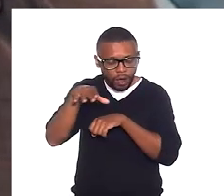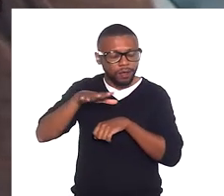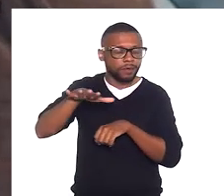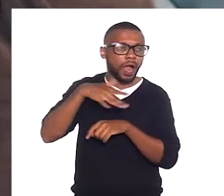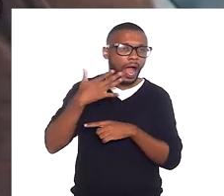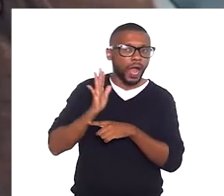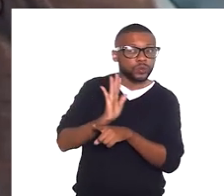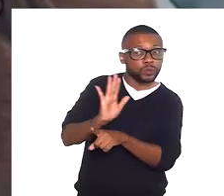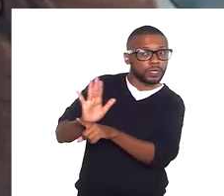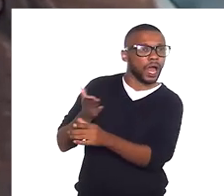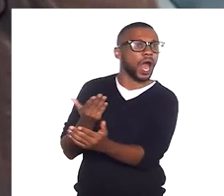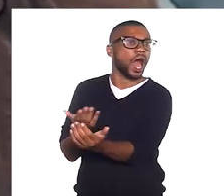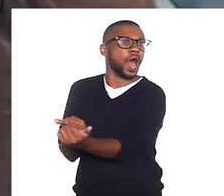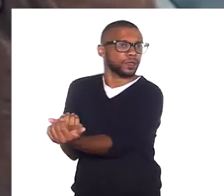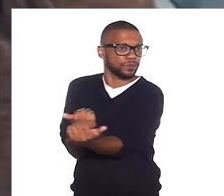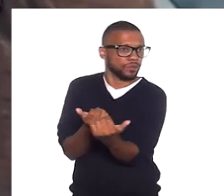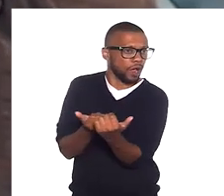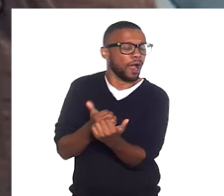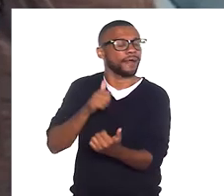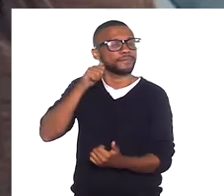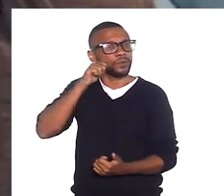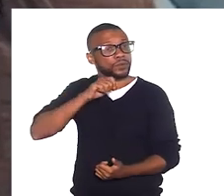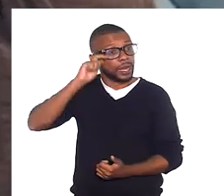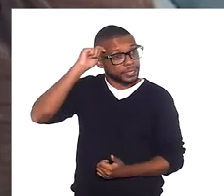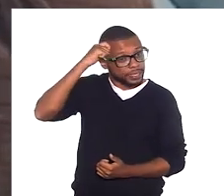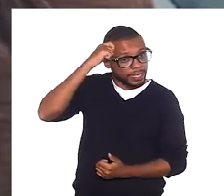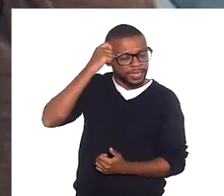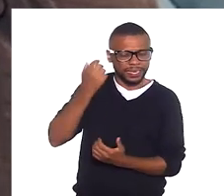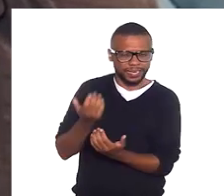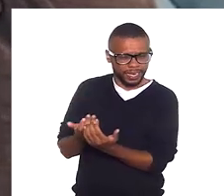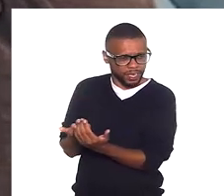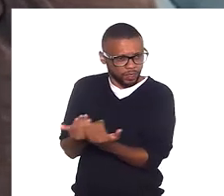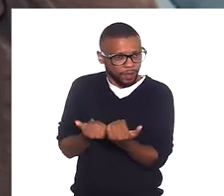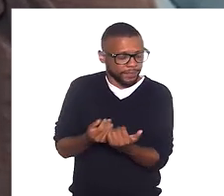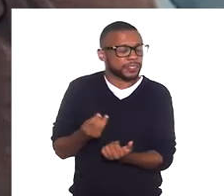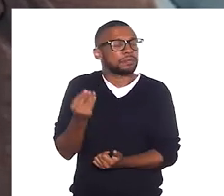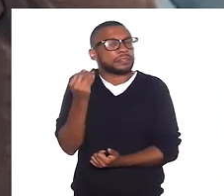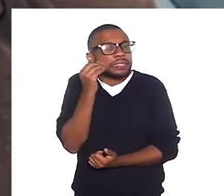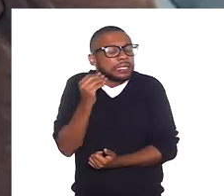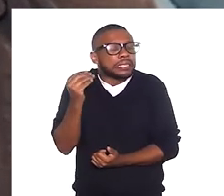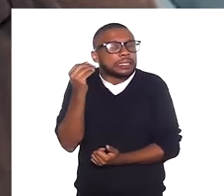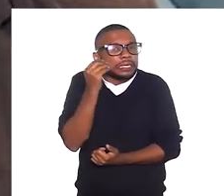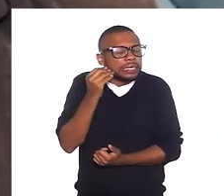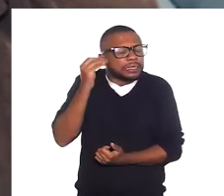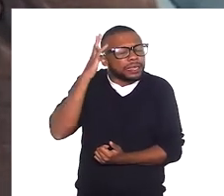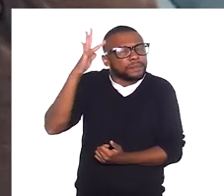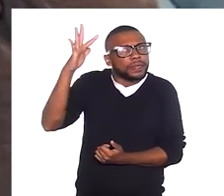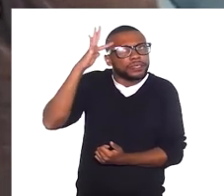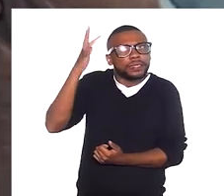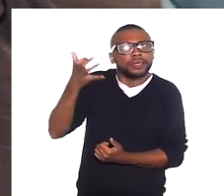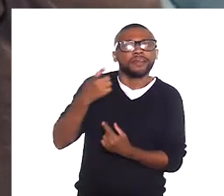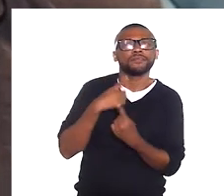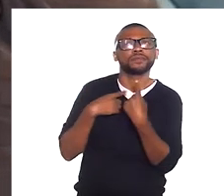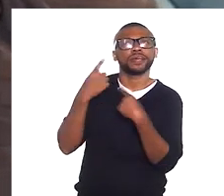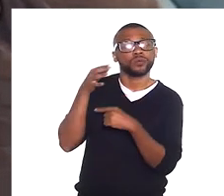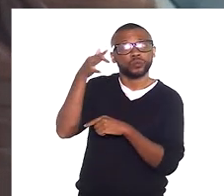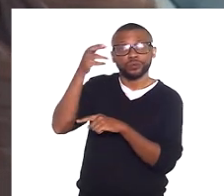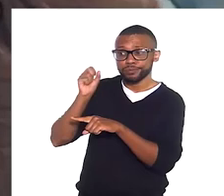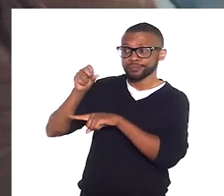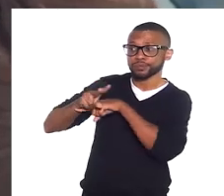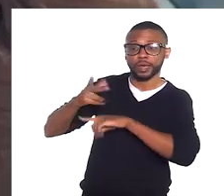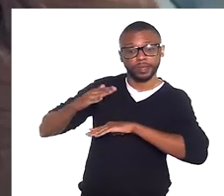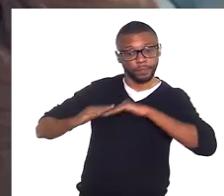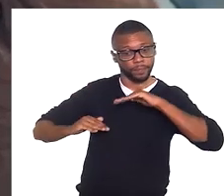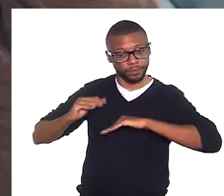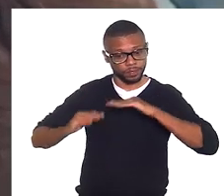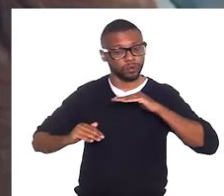informações vão ajudar muito, especialmente aos jovens e às mulheres negras jovens que estão imaginando seguir